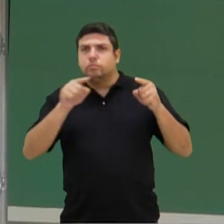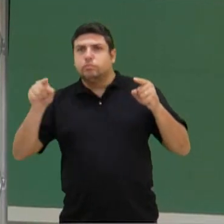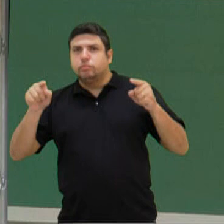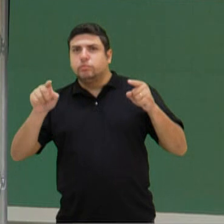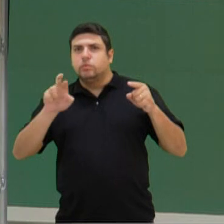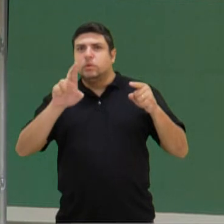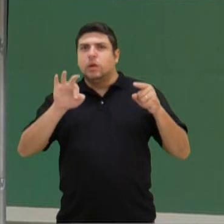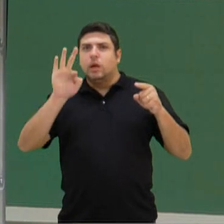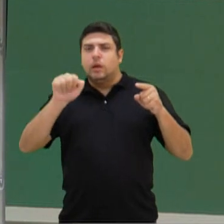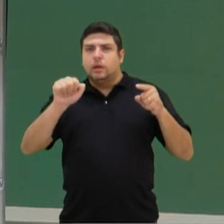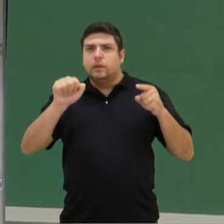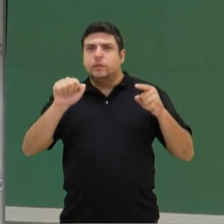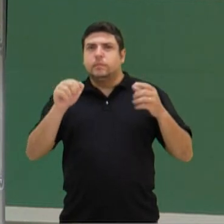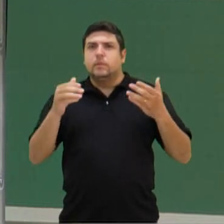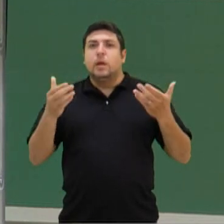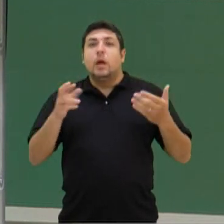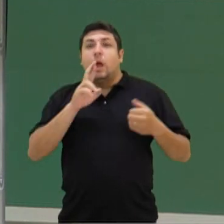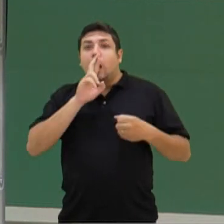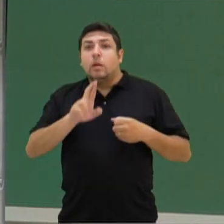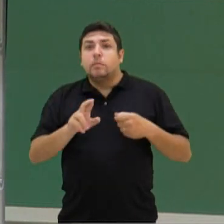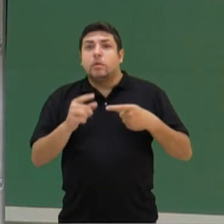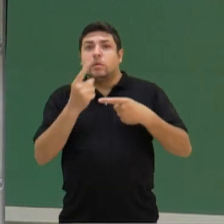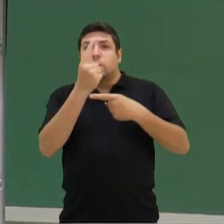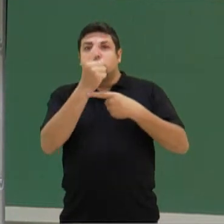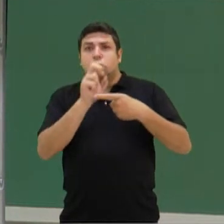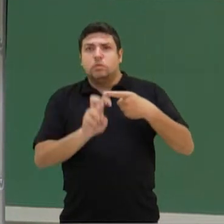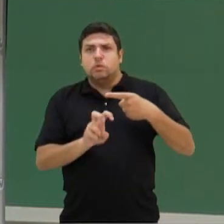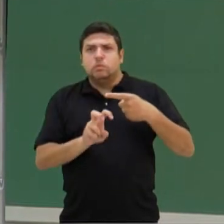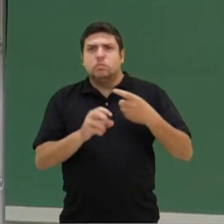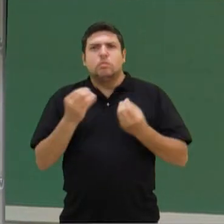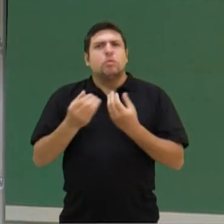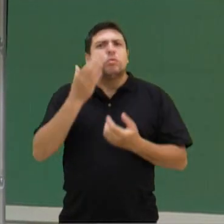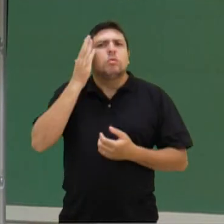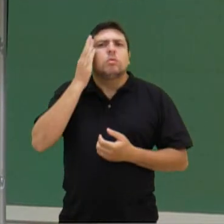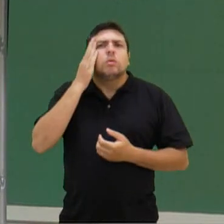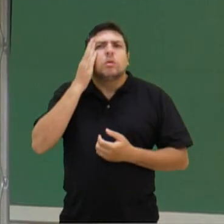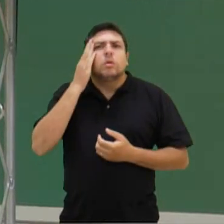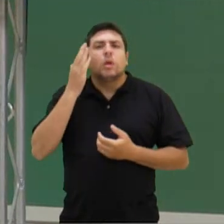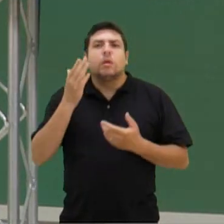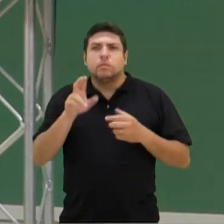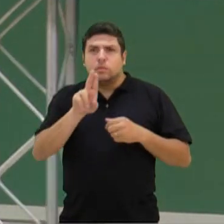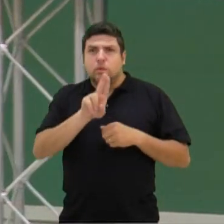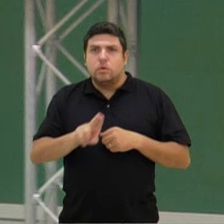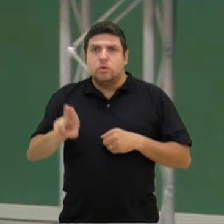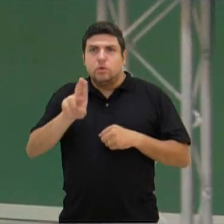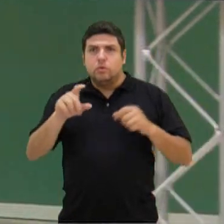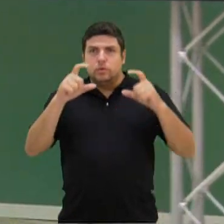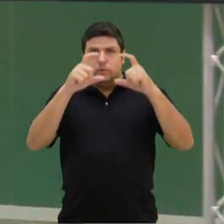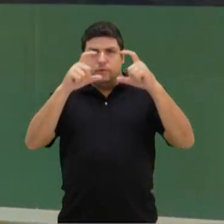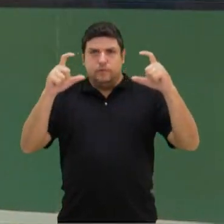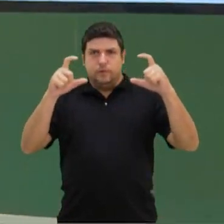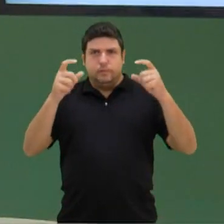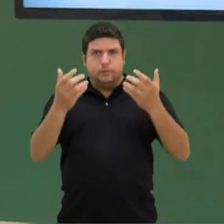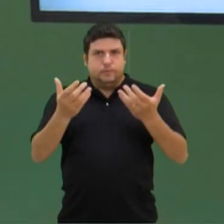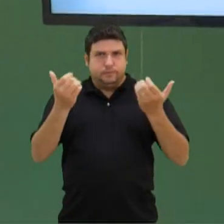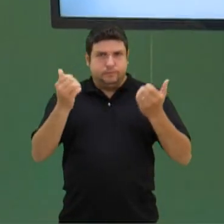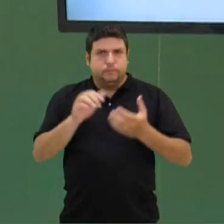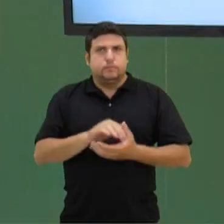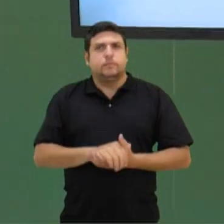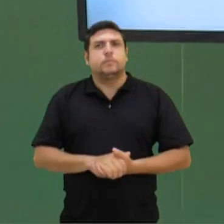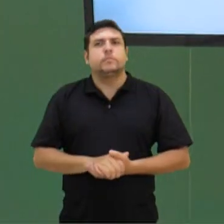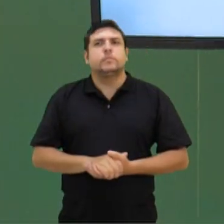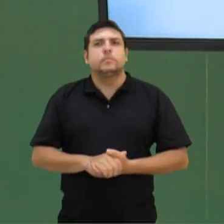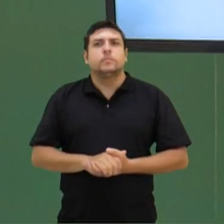pouco de reta. A resposta é 1/5. Professor, como é que você chegou nisso? Eu usei a fórmula. Vem comigo aqui. Nós temos lá